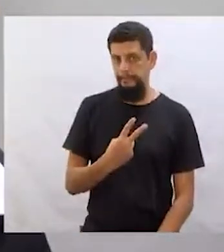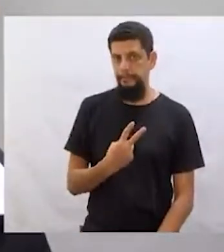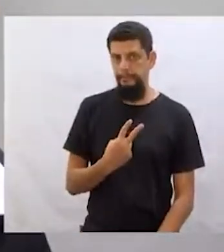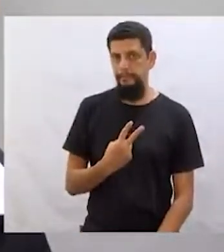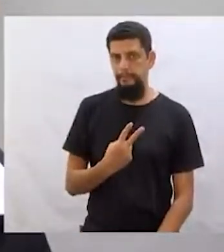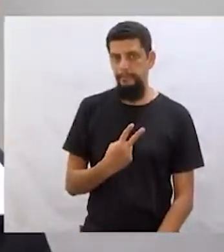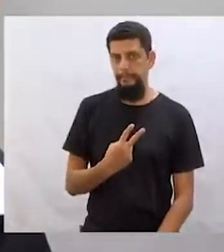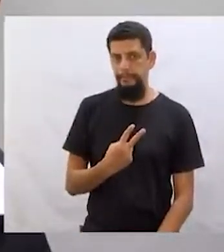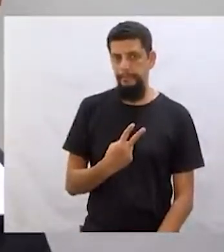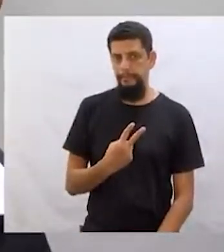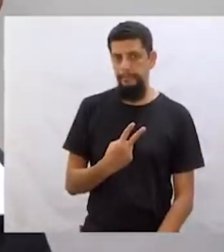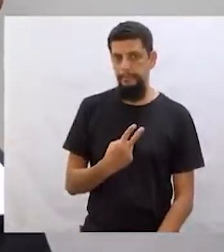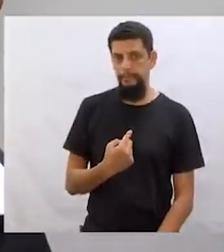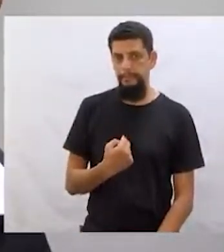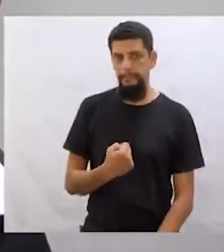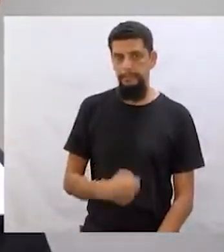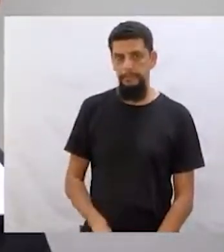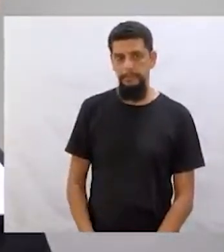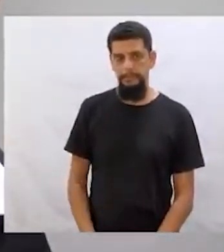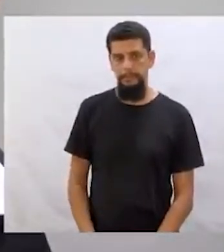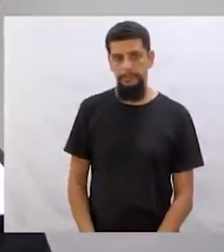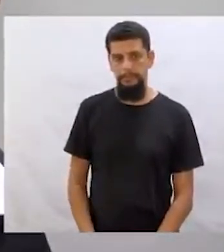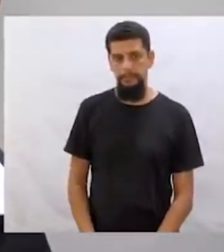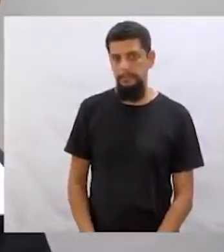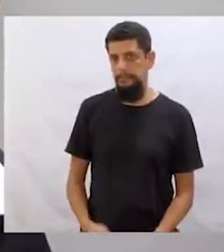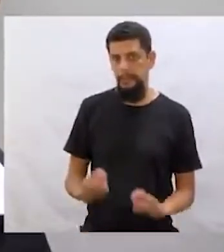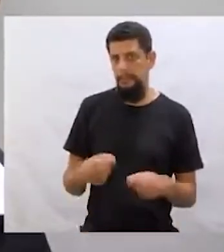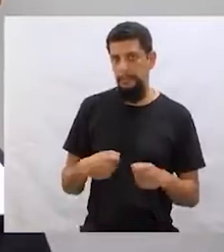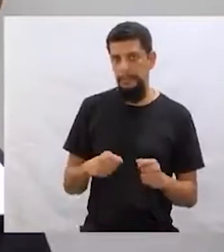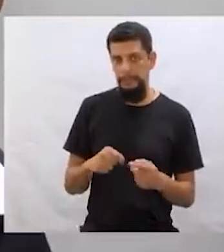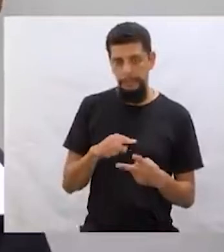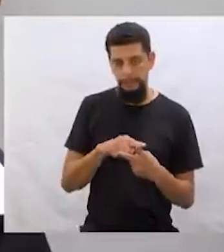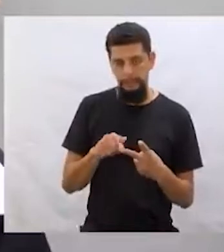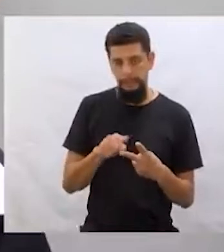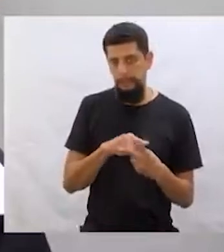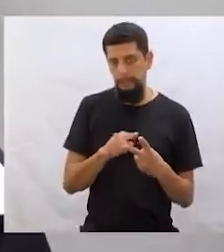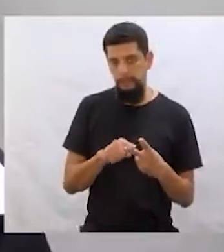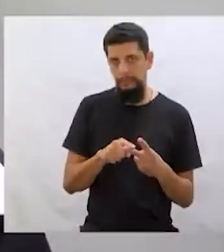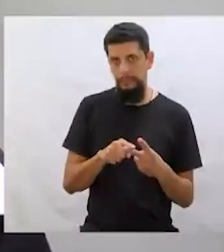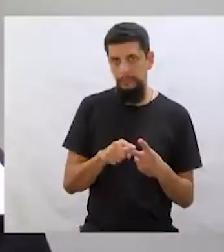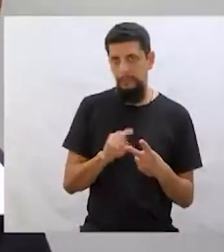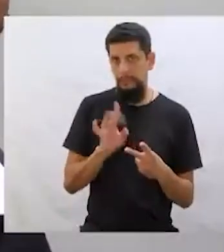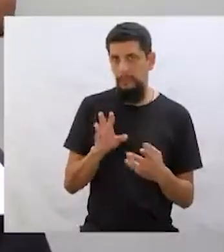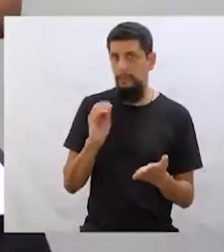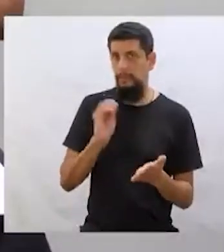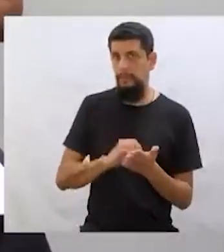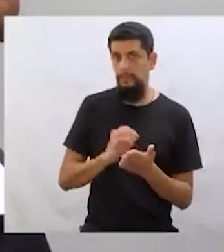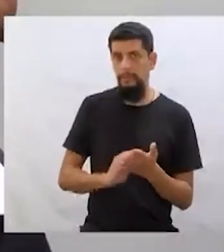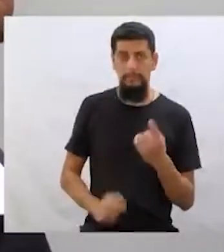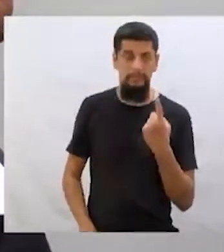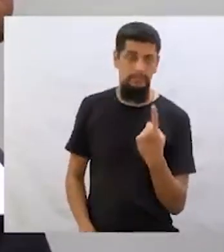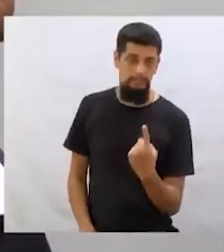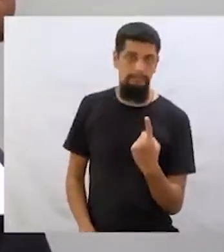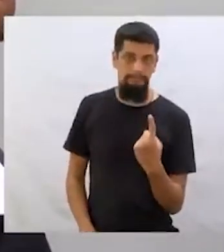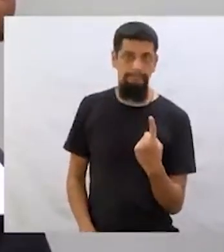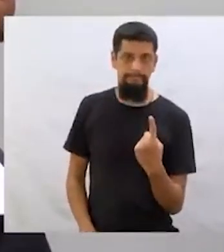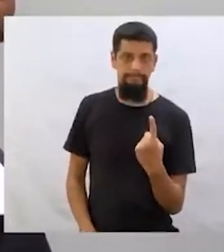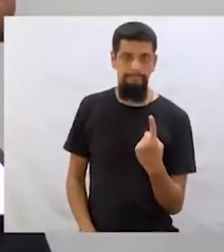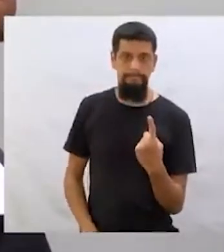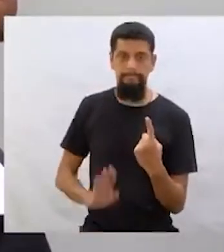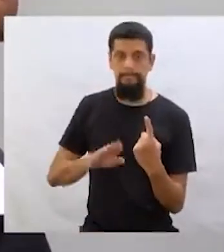Número 2. Eu não preciso de 2 palitos. Para terminar, falta apenas